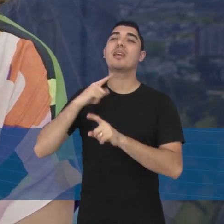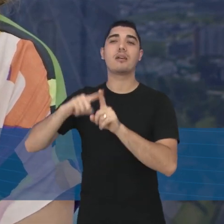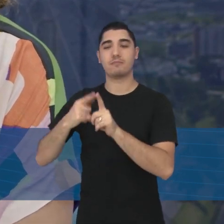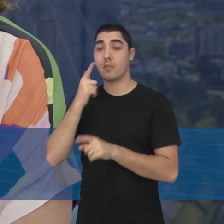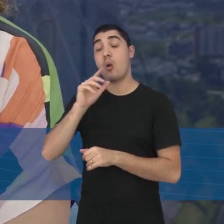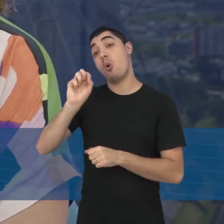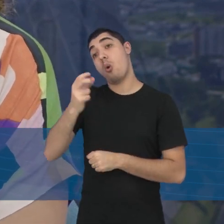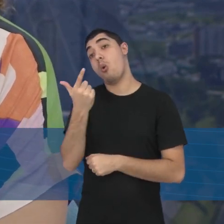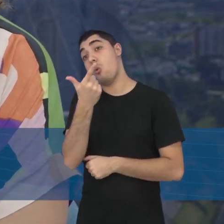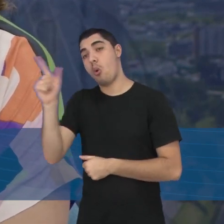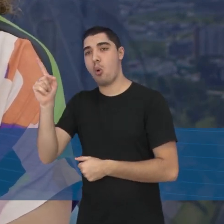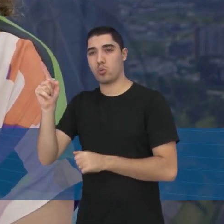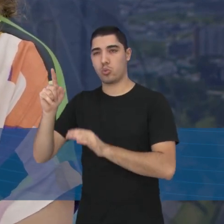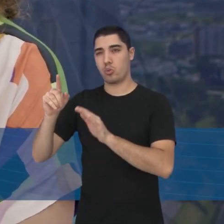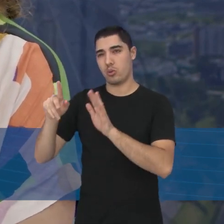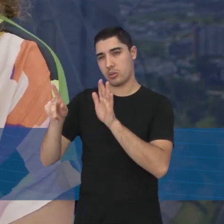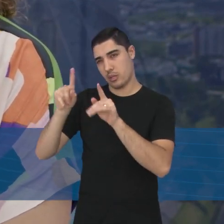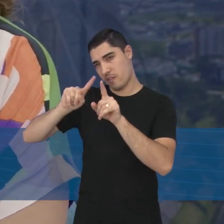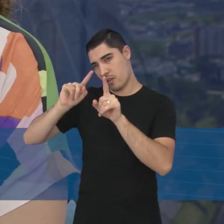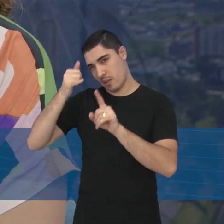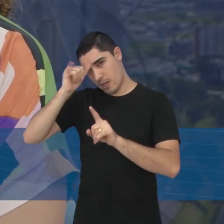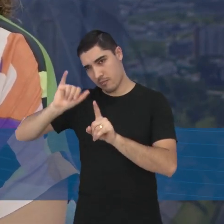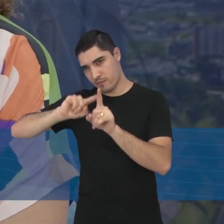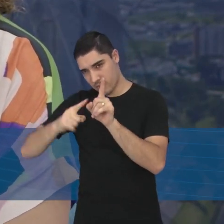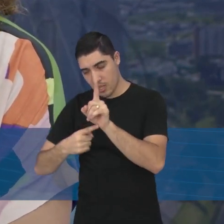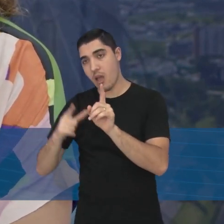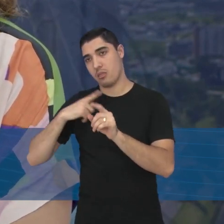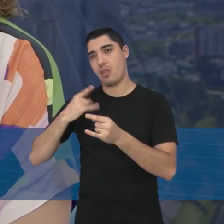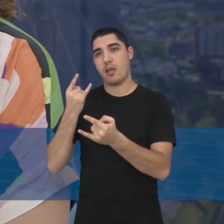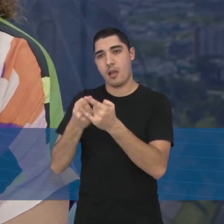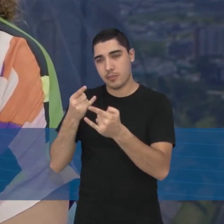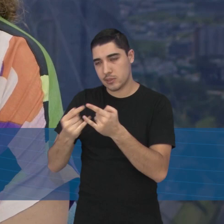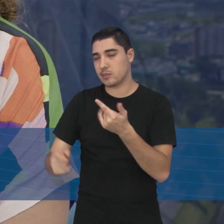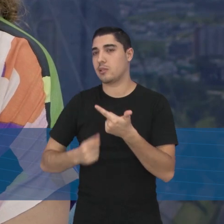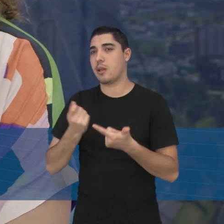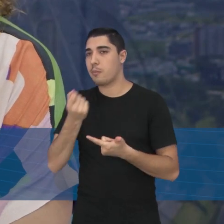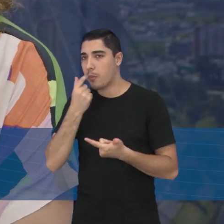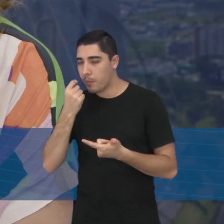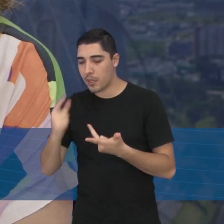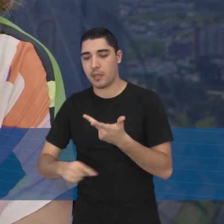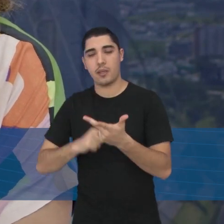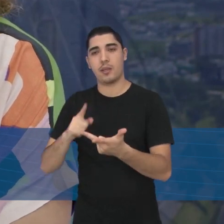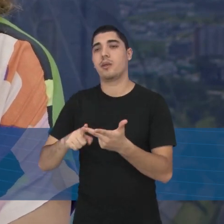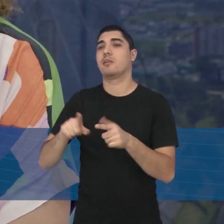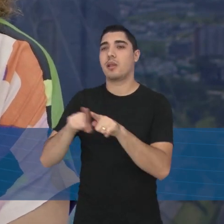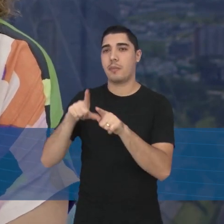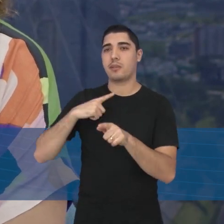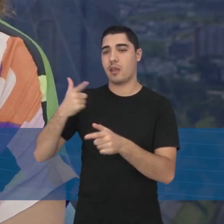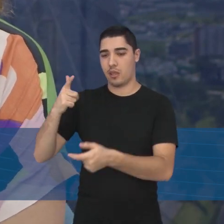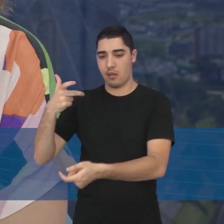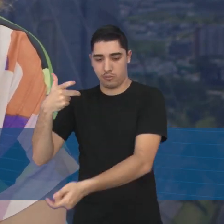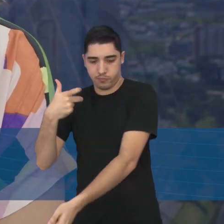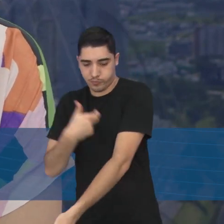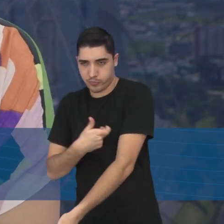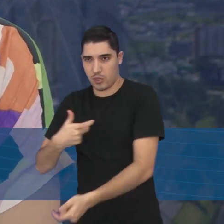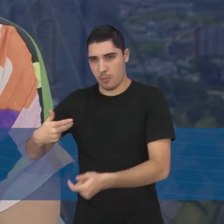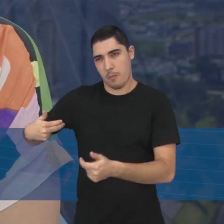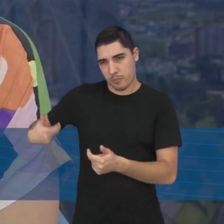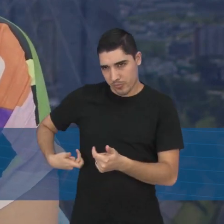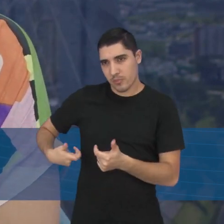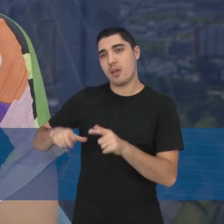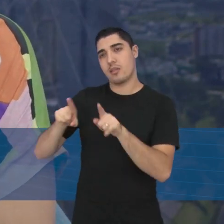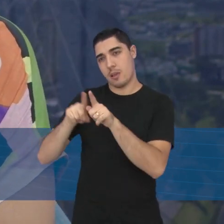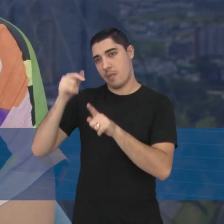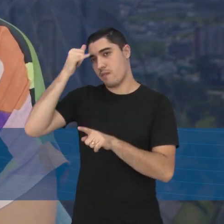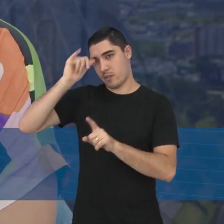o preservativo masculino e feminino, as pílulas orais, os injetáveis, todos são